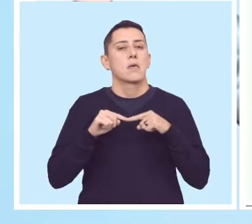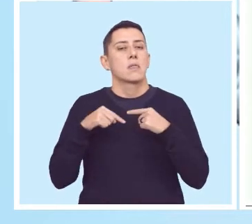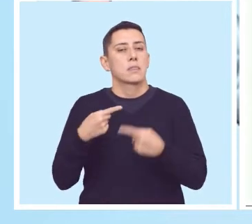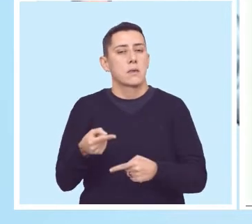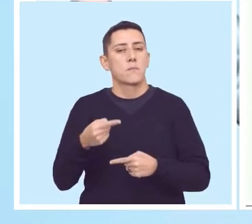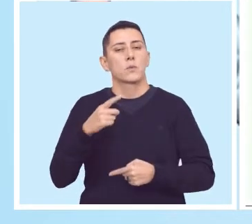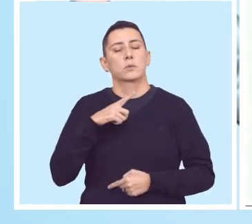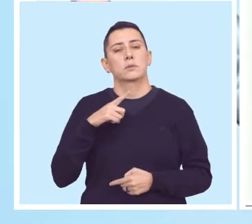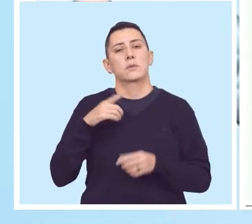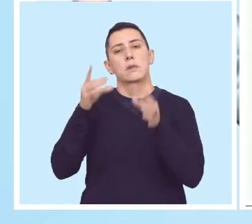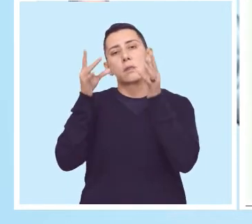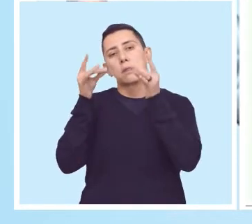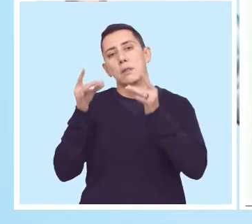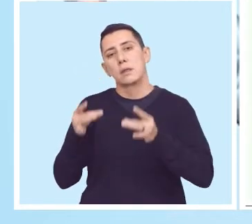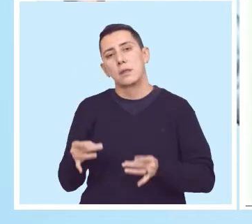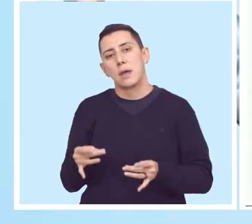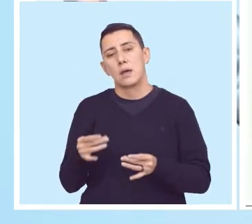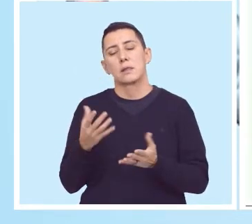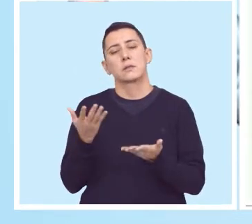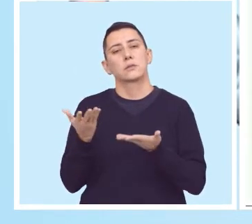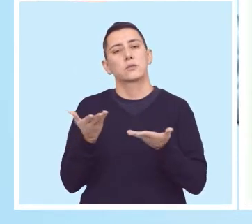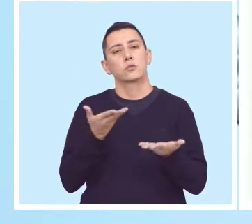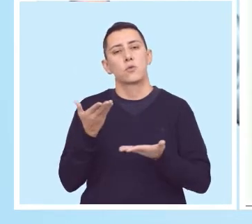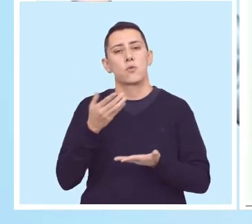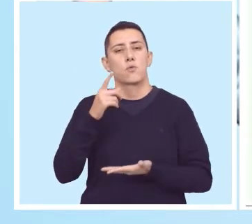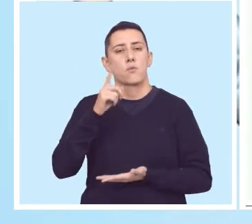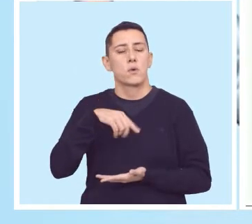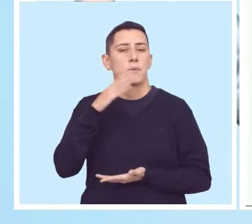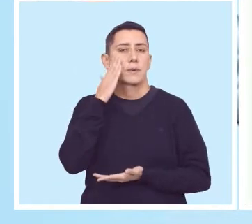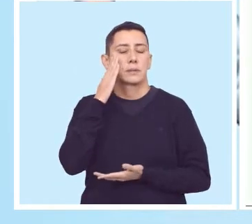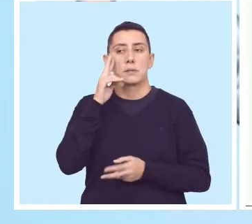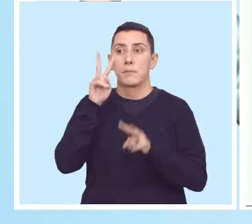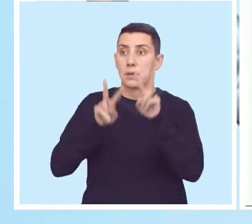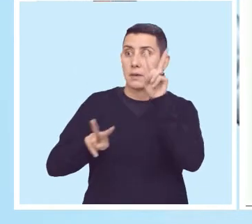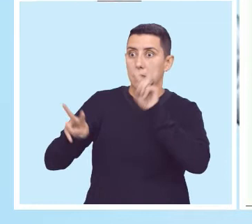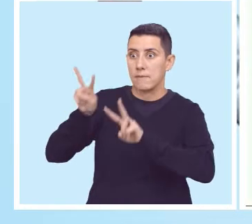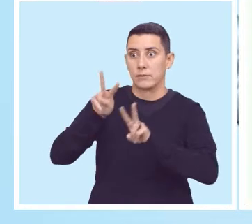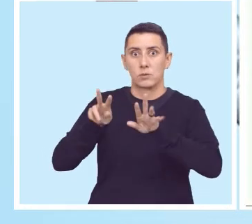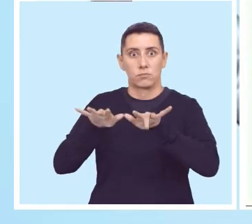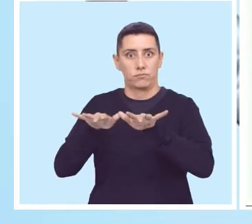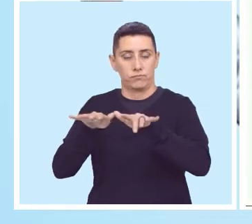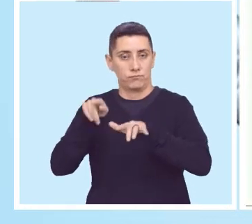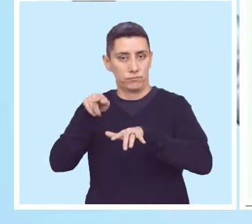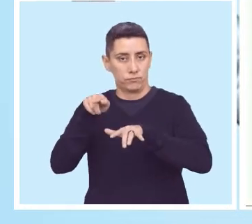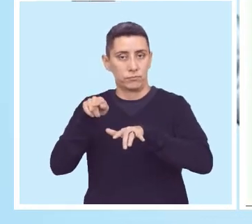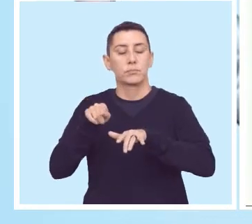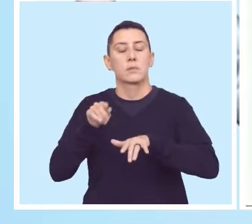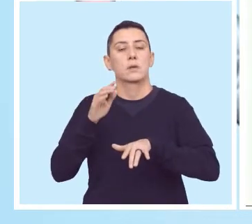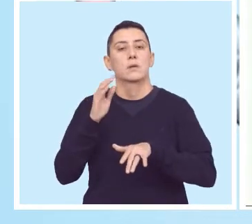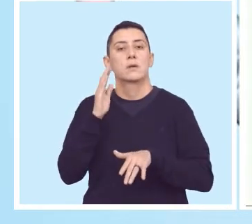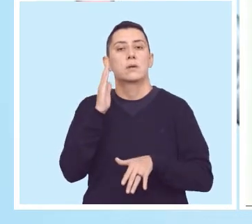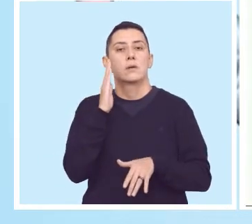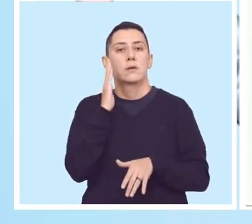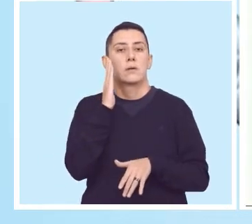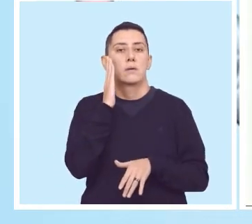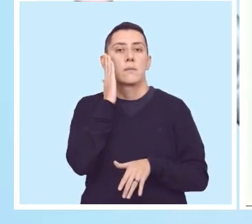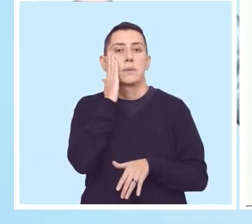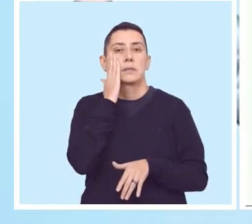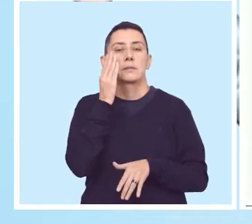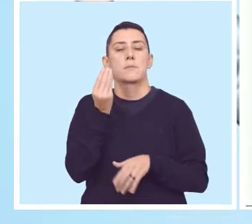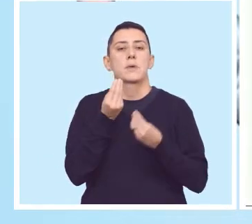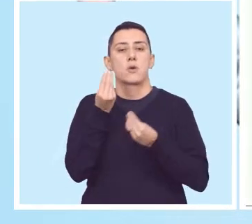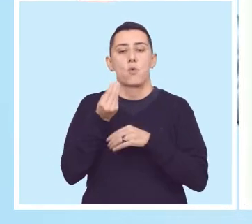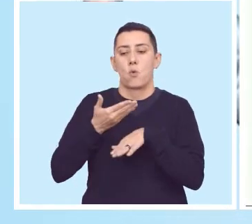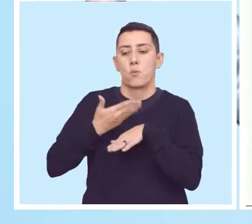mais detalhes sobre a parte de visão computacional da plataforma Curupira, para o treinamento dos